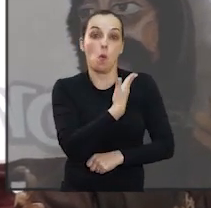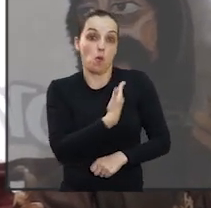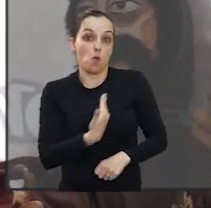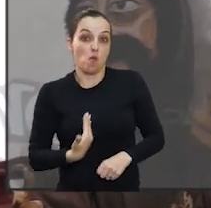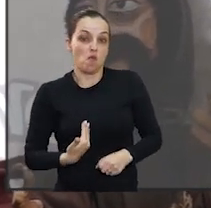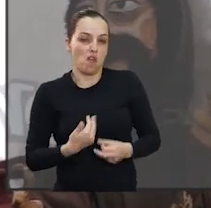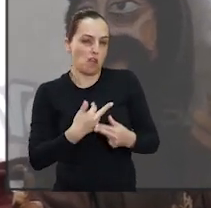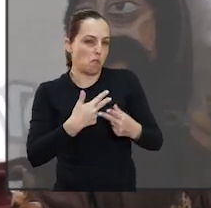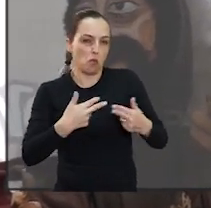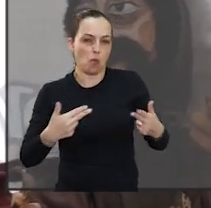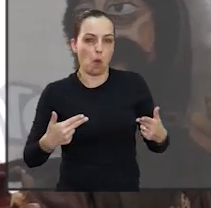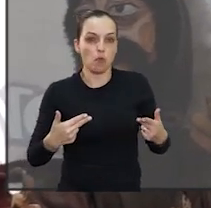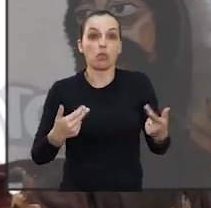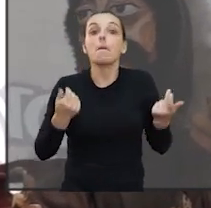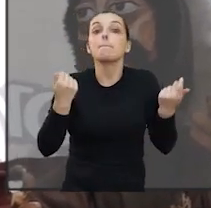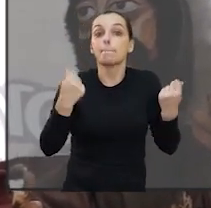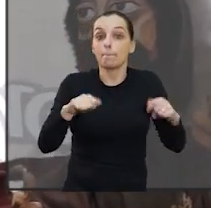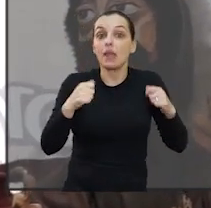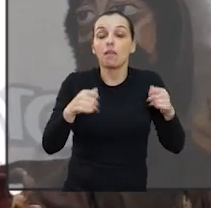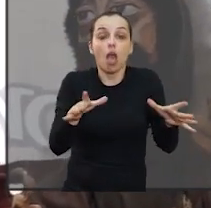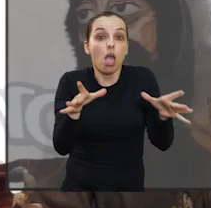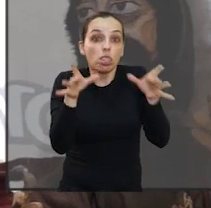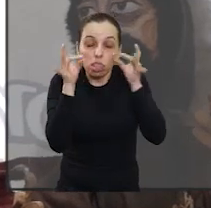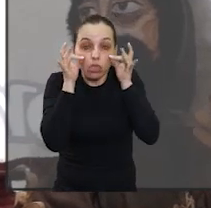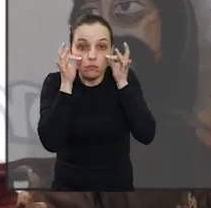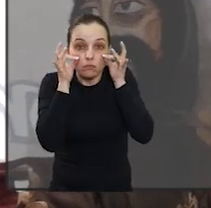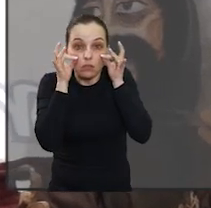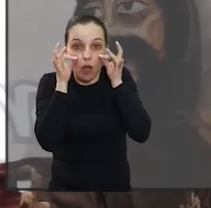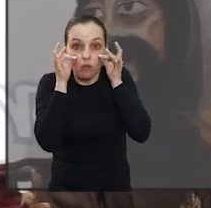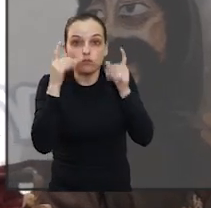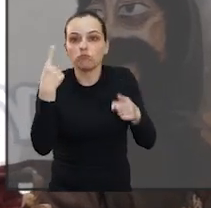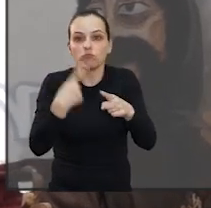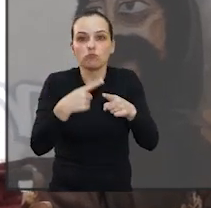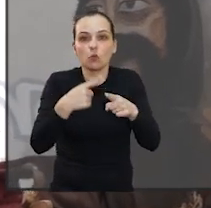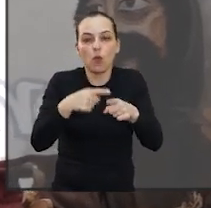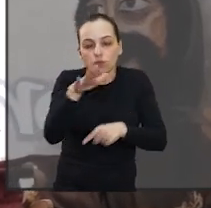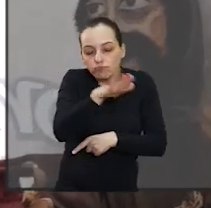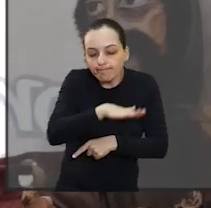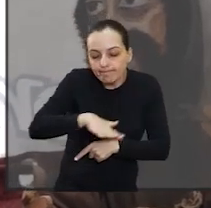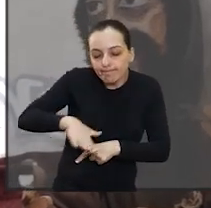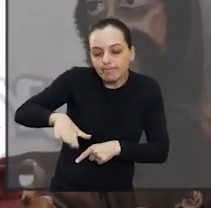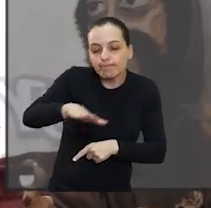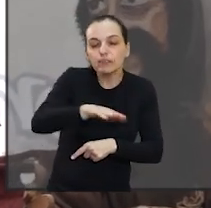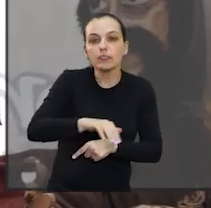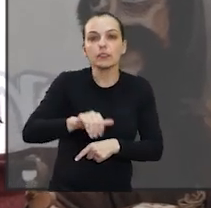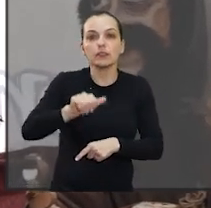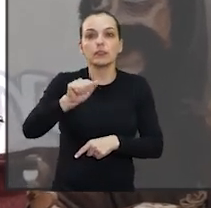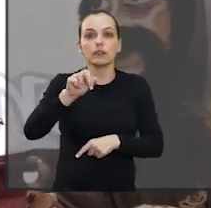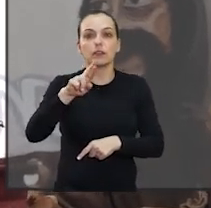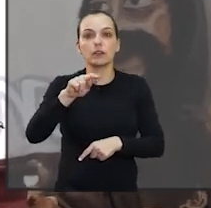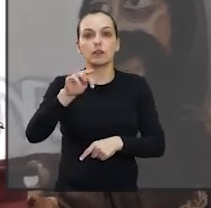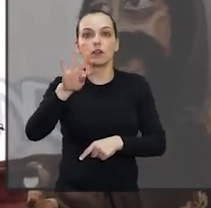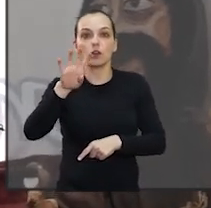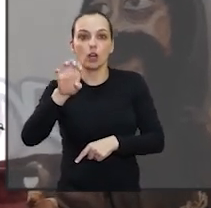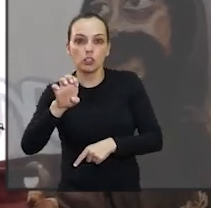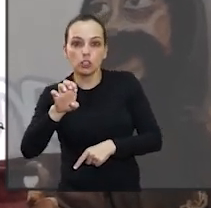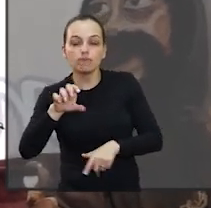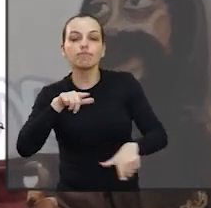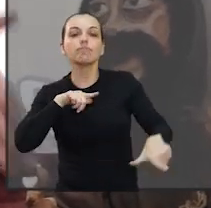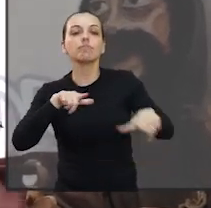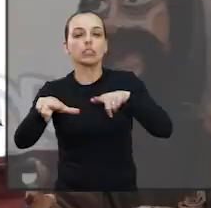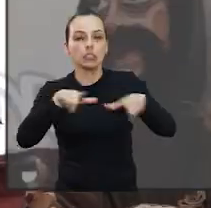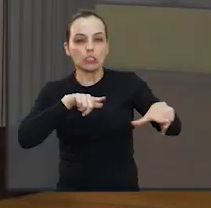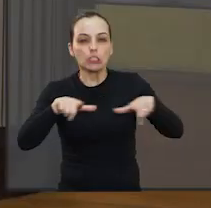de importância, né? A princípio, né, como a gente não tem isso na sociedade, é mais difícil